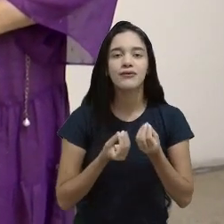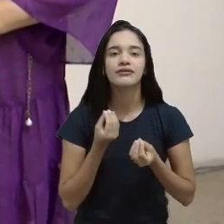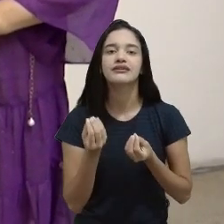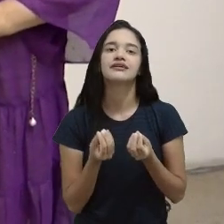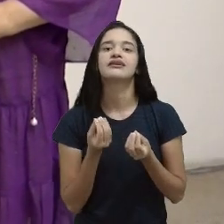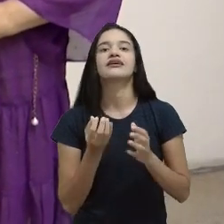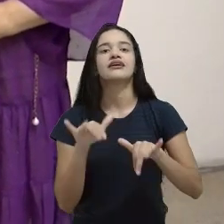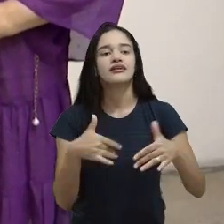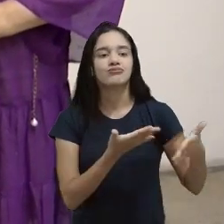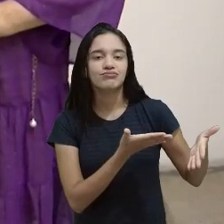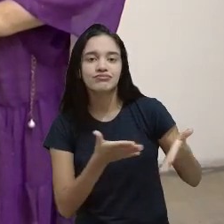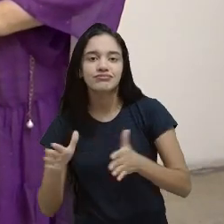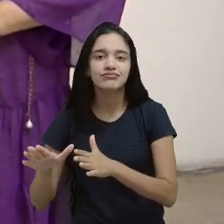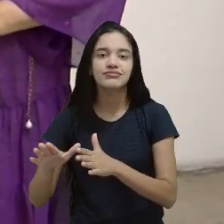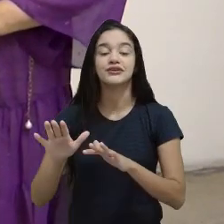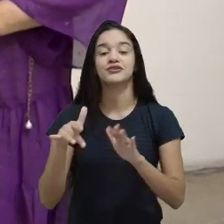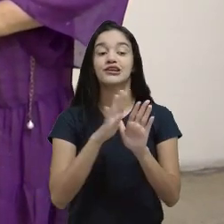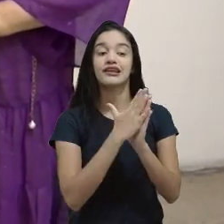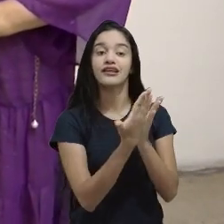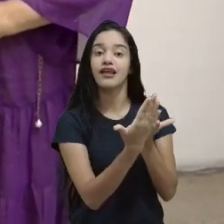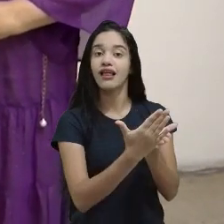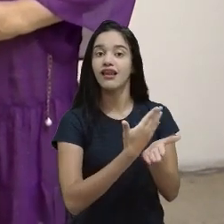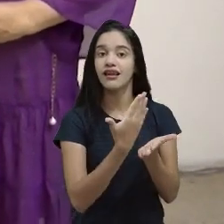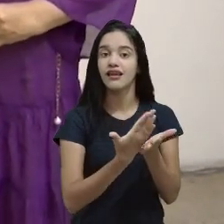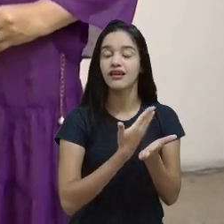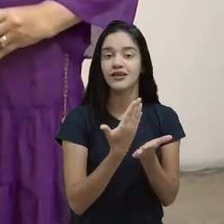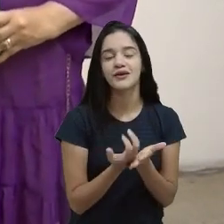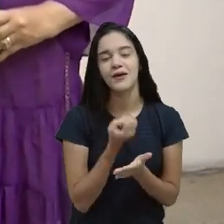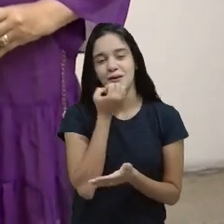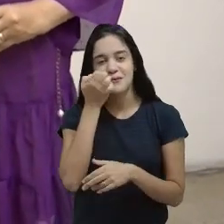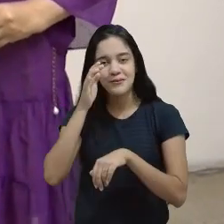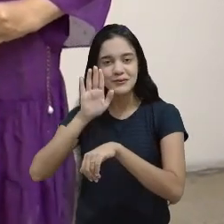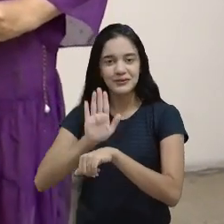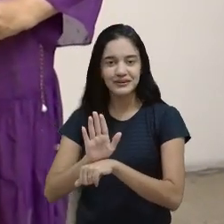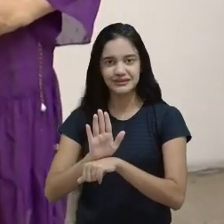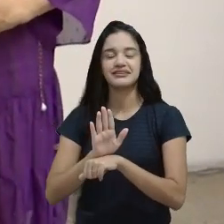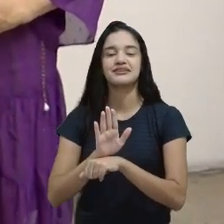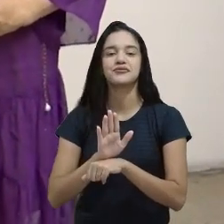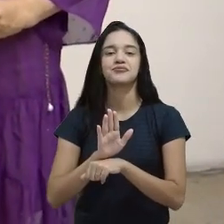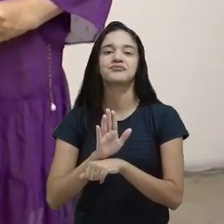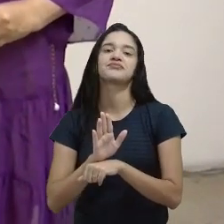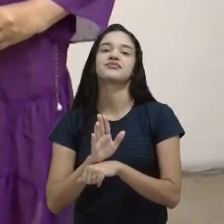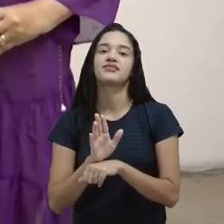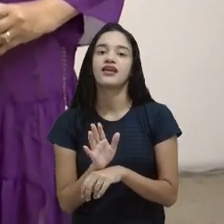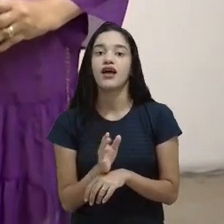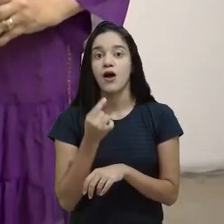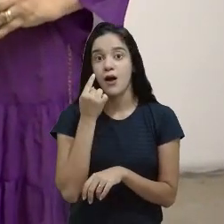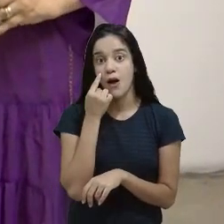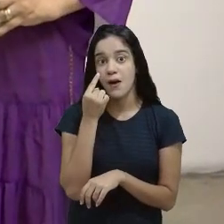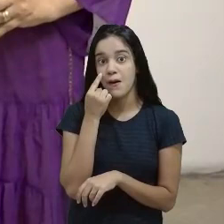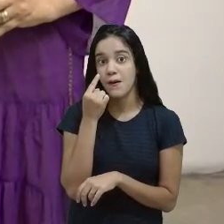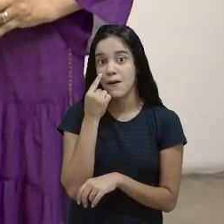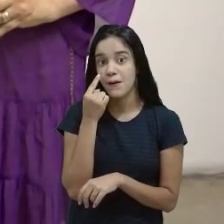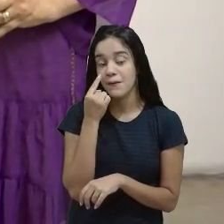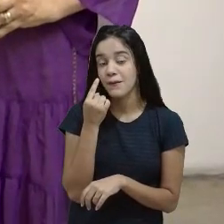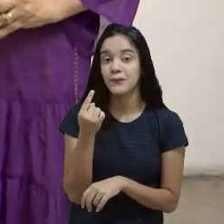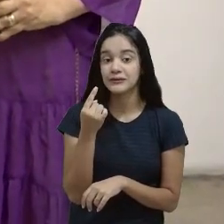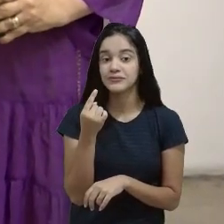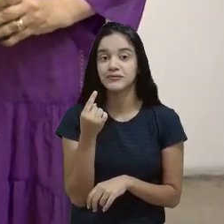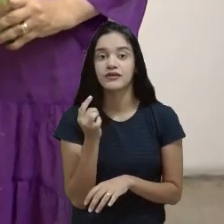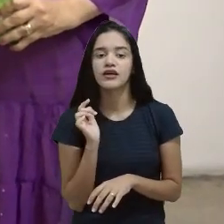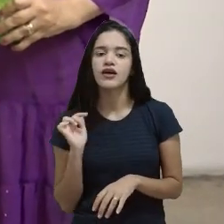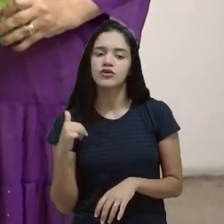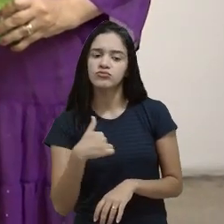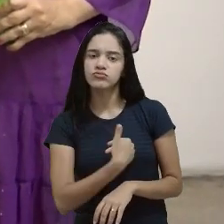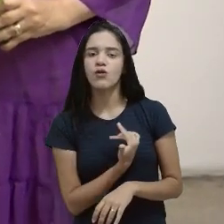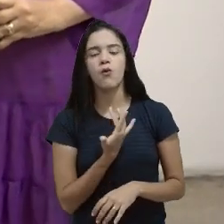de gestação deste livro, Magali? Boa tarde. A questão de me